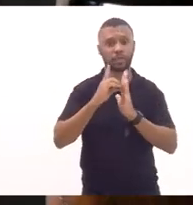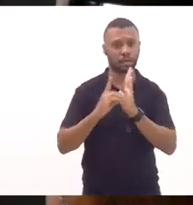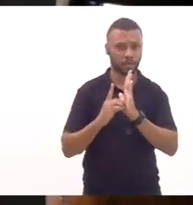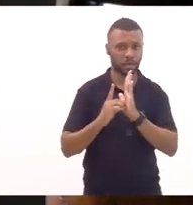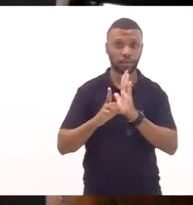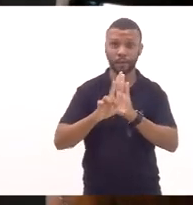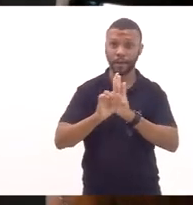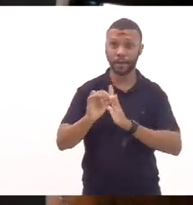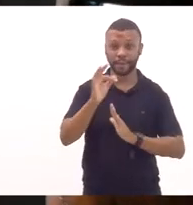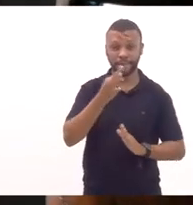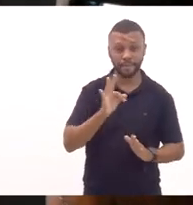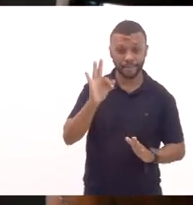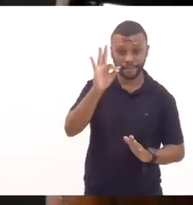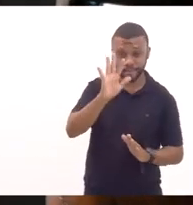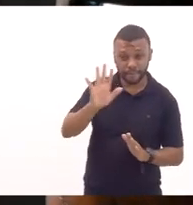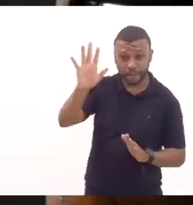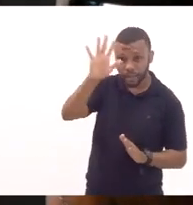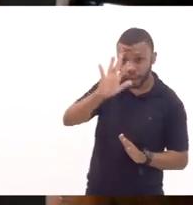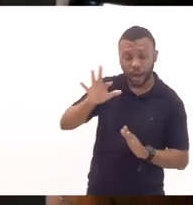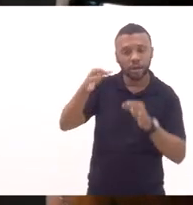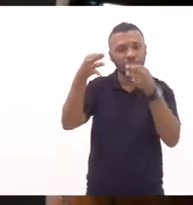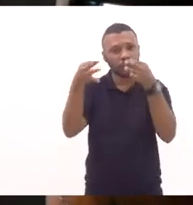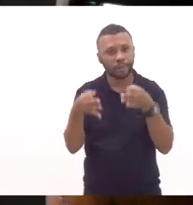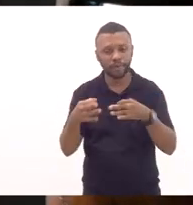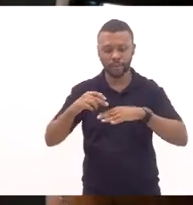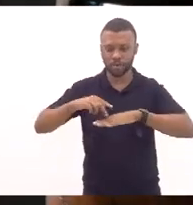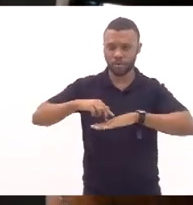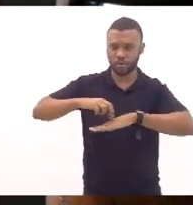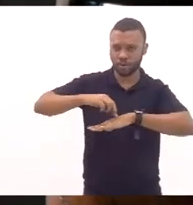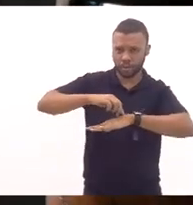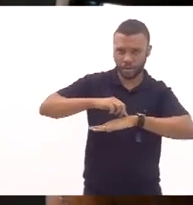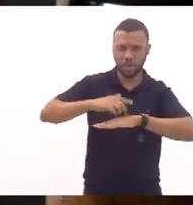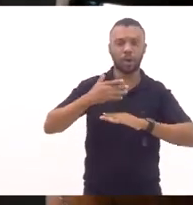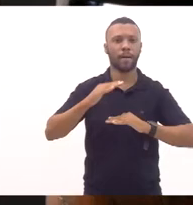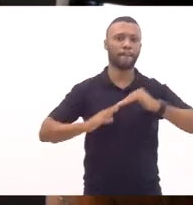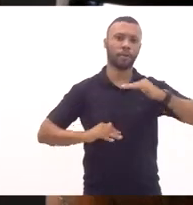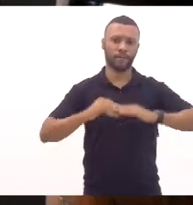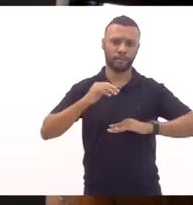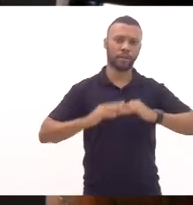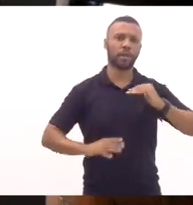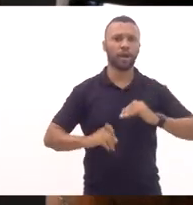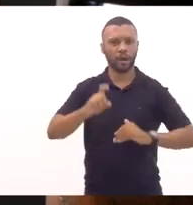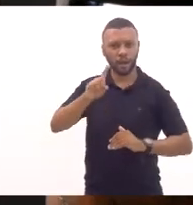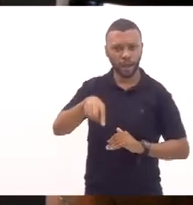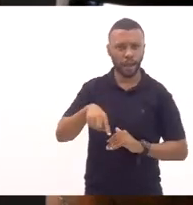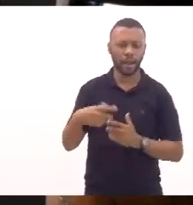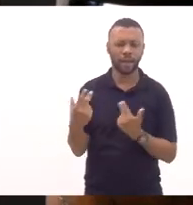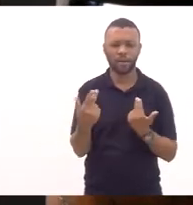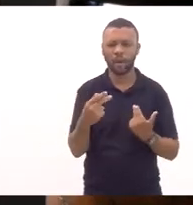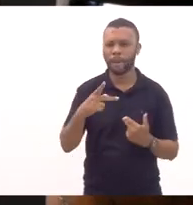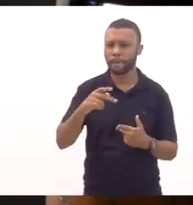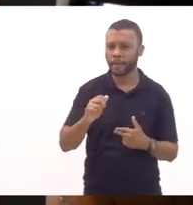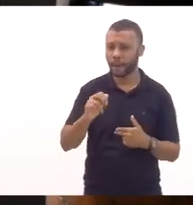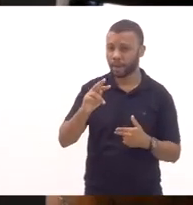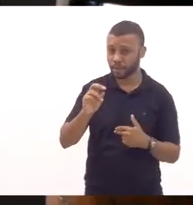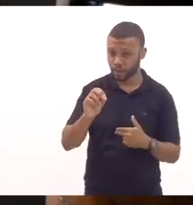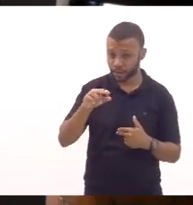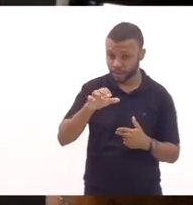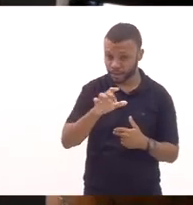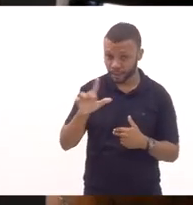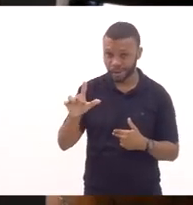lei federal que confirma que o modelo ele é profissional. Em relação ao patronal, eu vi aqui, chega a ser um